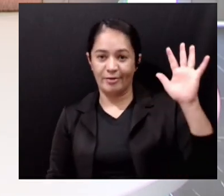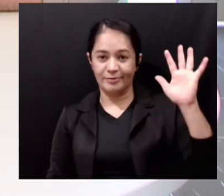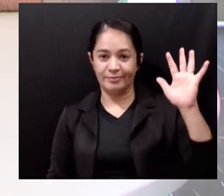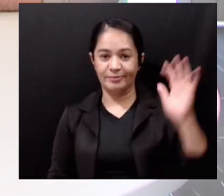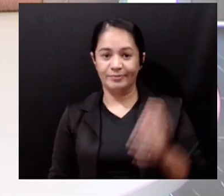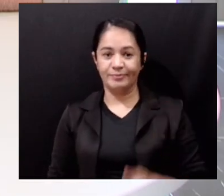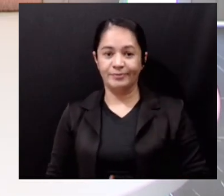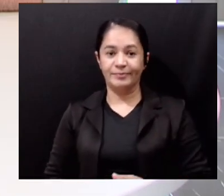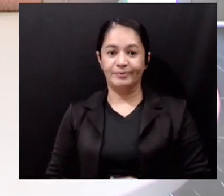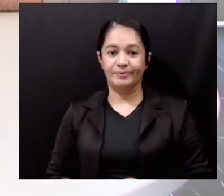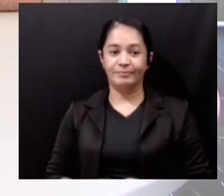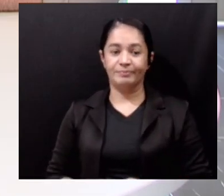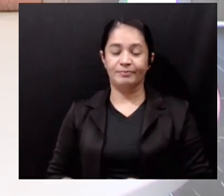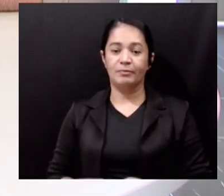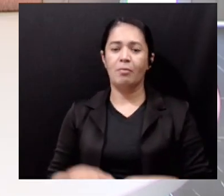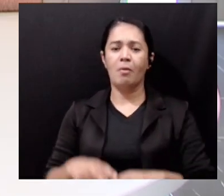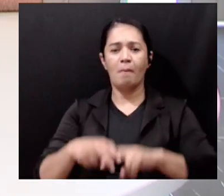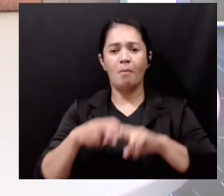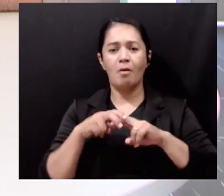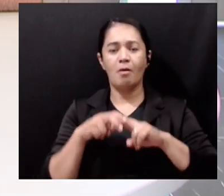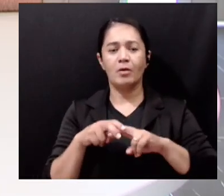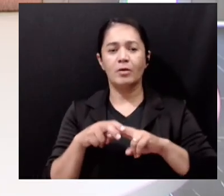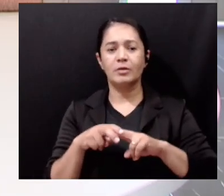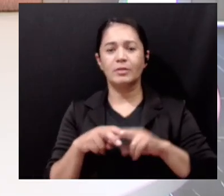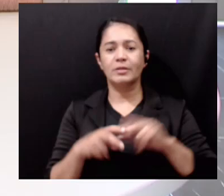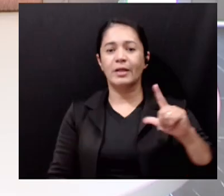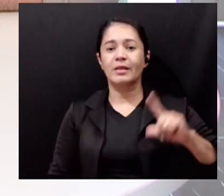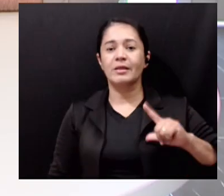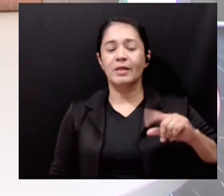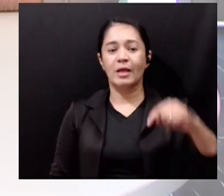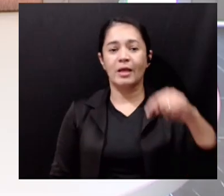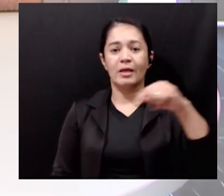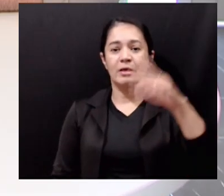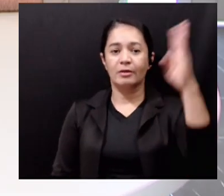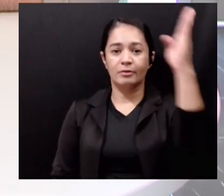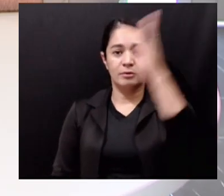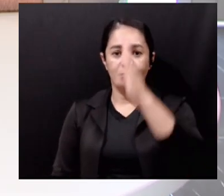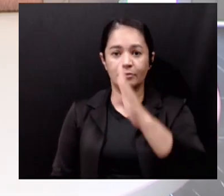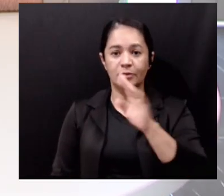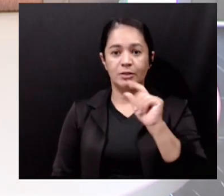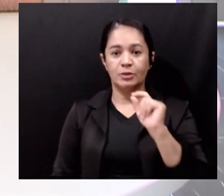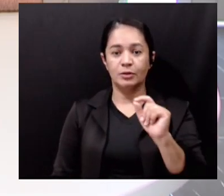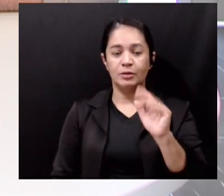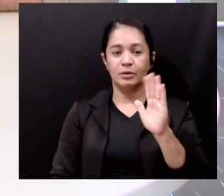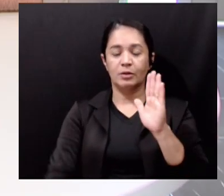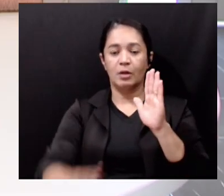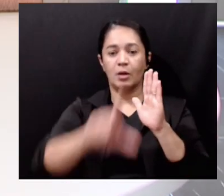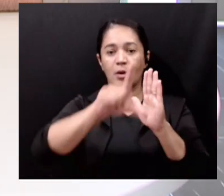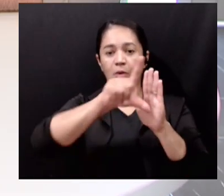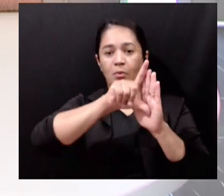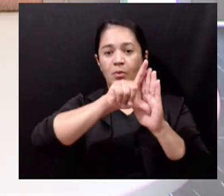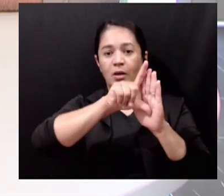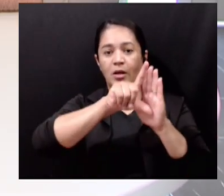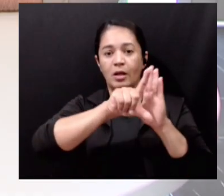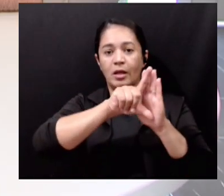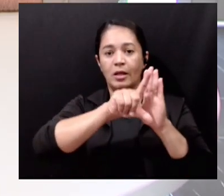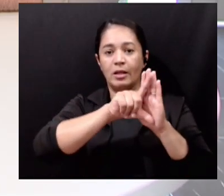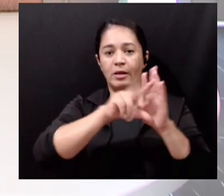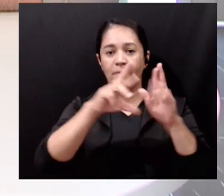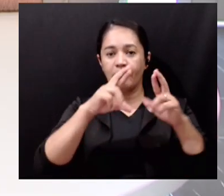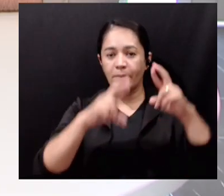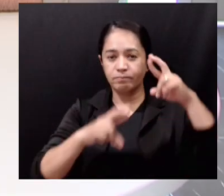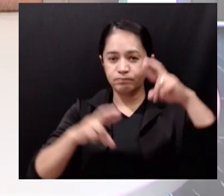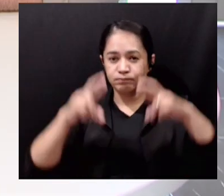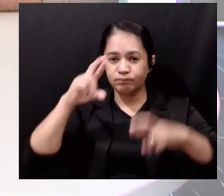Em função disso, existe no Brasil uma lei que ela é fiscalizada pelo Banco Central,